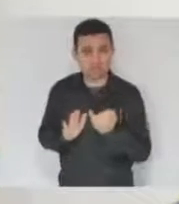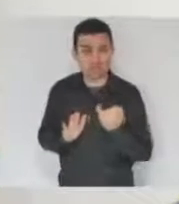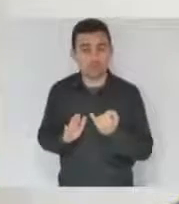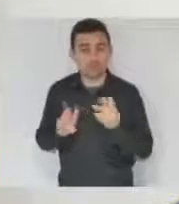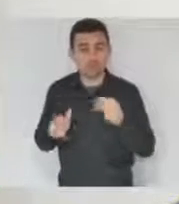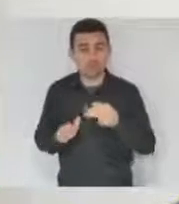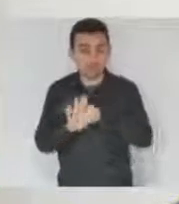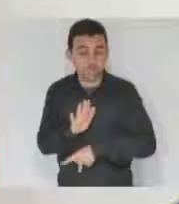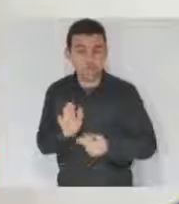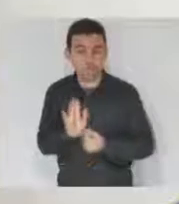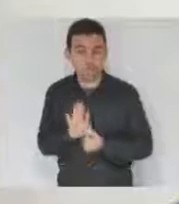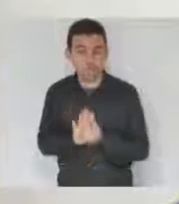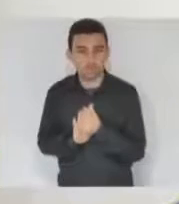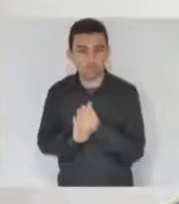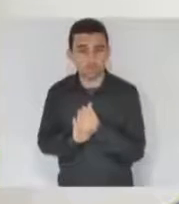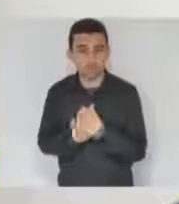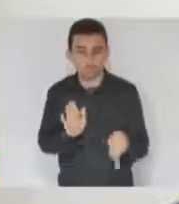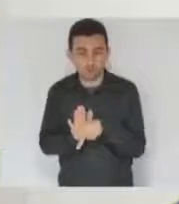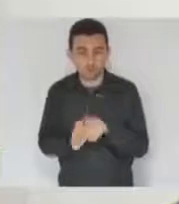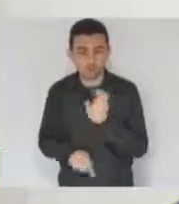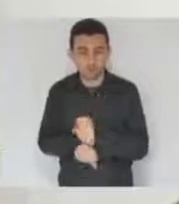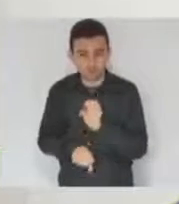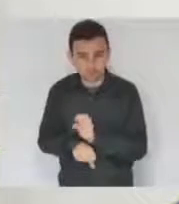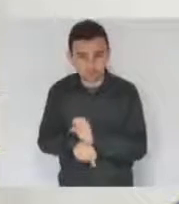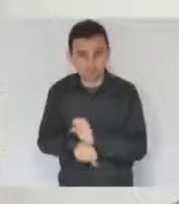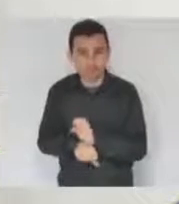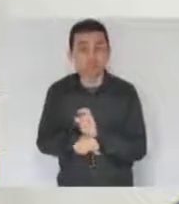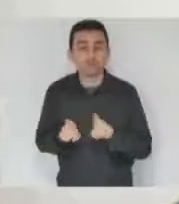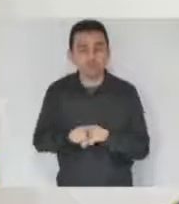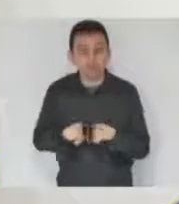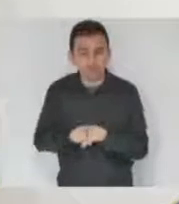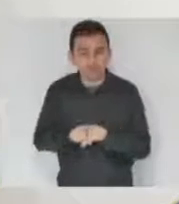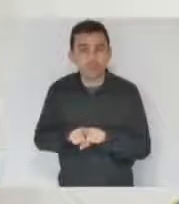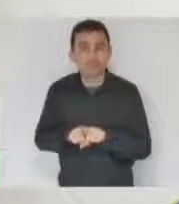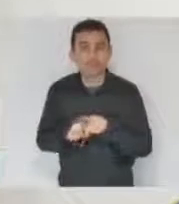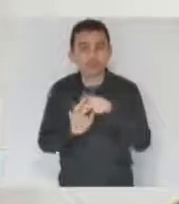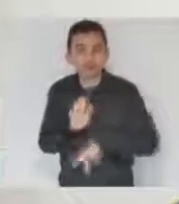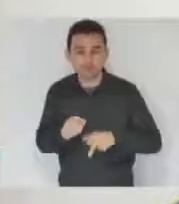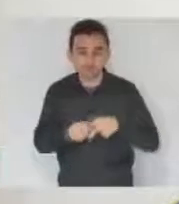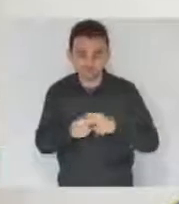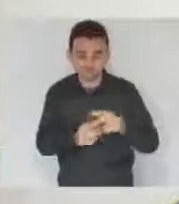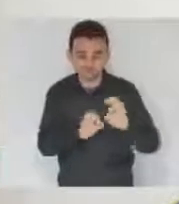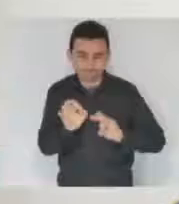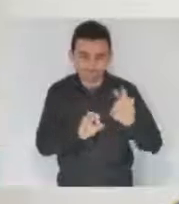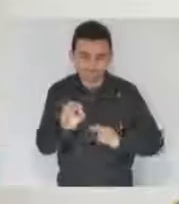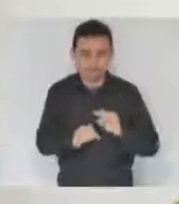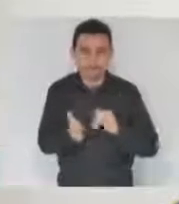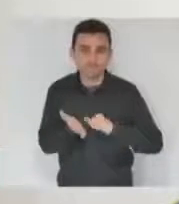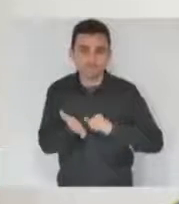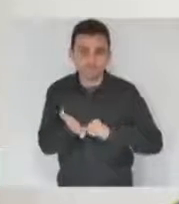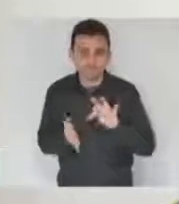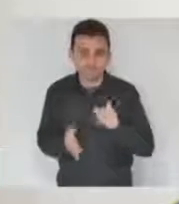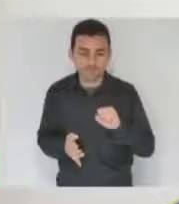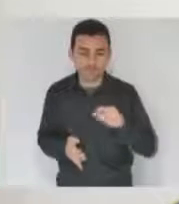do orçamento do Estado, os projetos de ajuste fiscal, do rescaldo, né, todos aqueles problemas